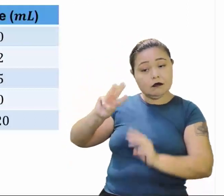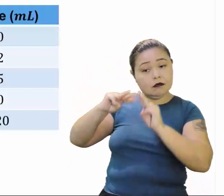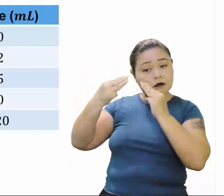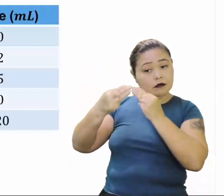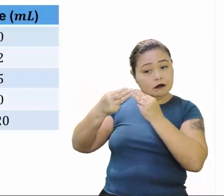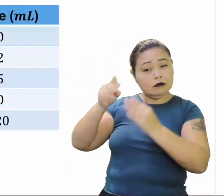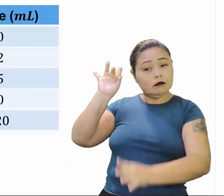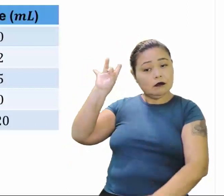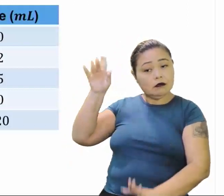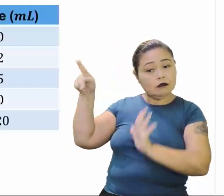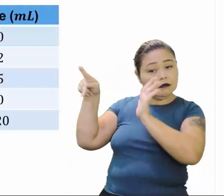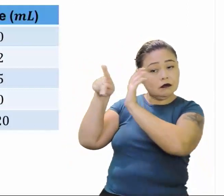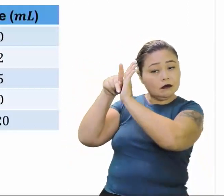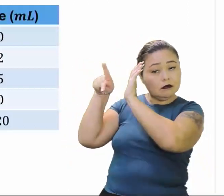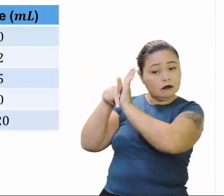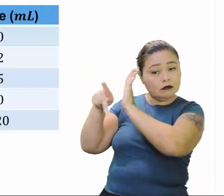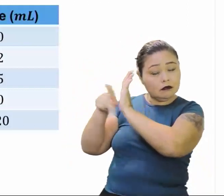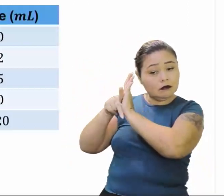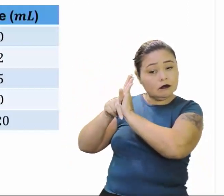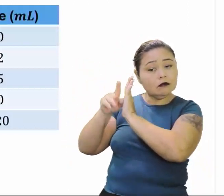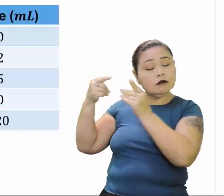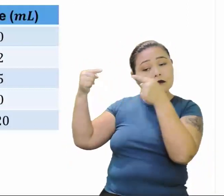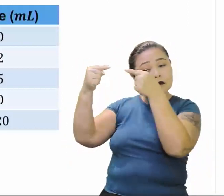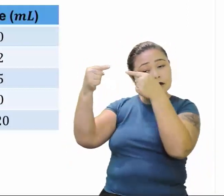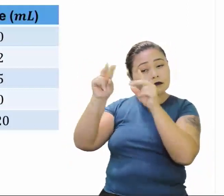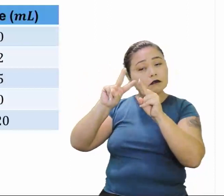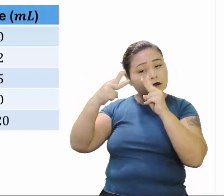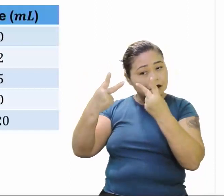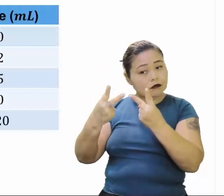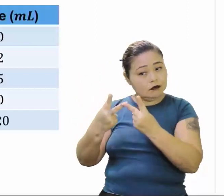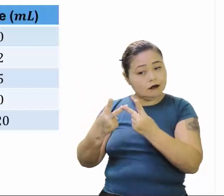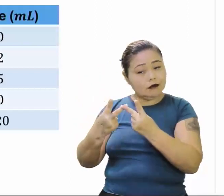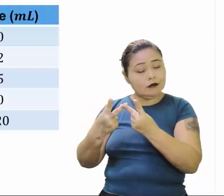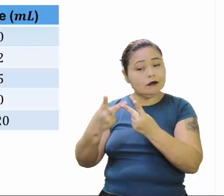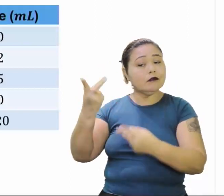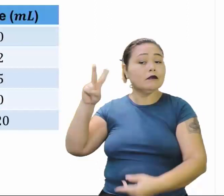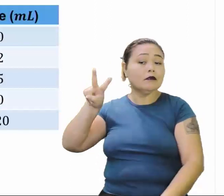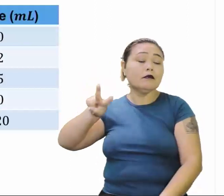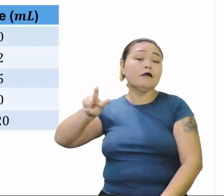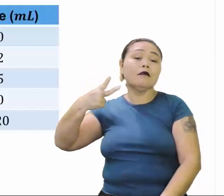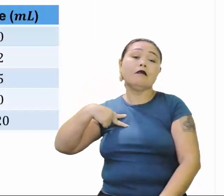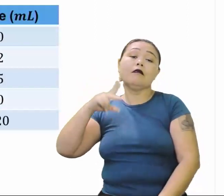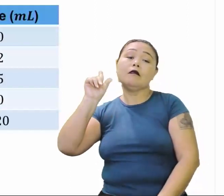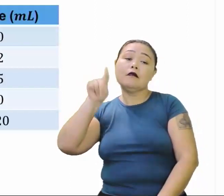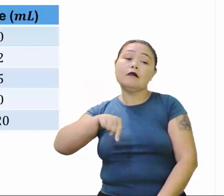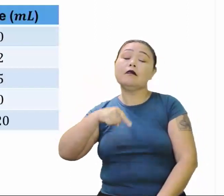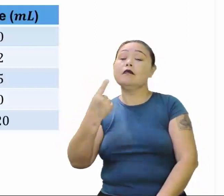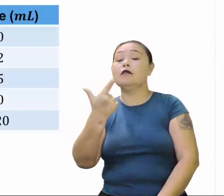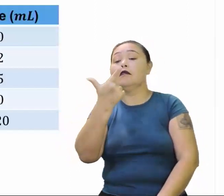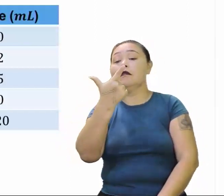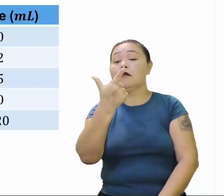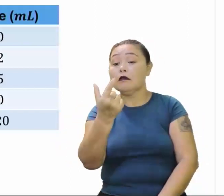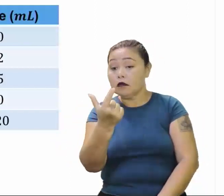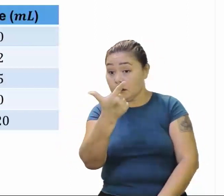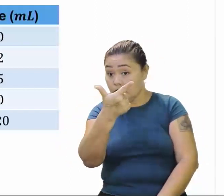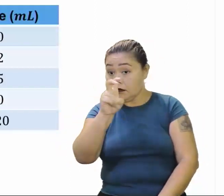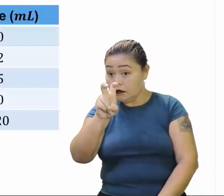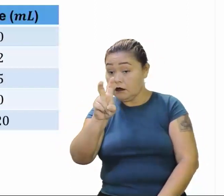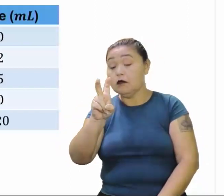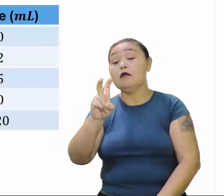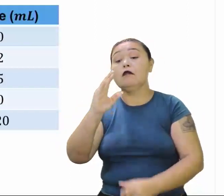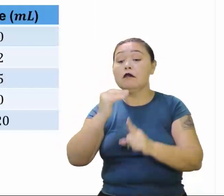específicas e respectivos volumes, ambos a 25 graus Celsius. Ou